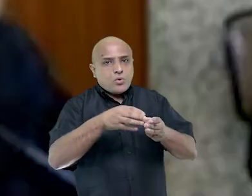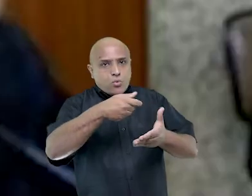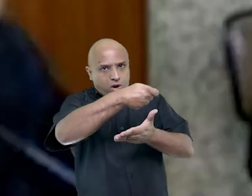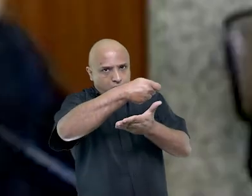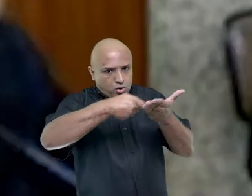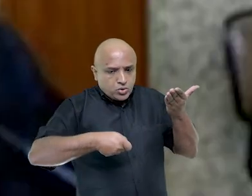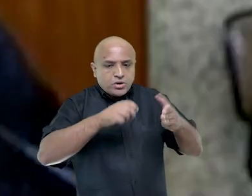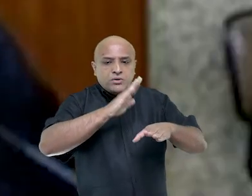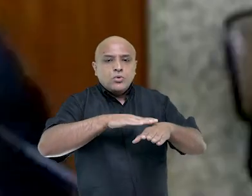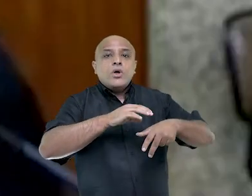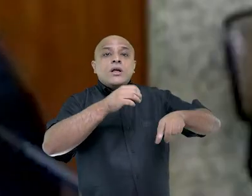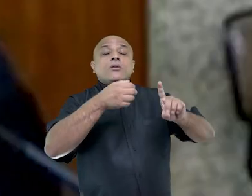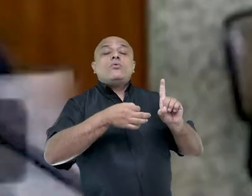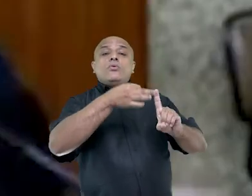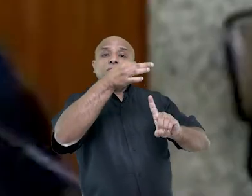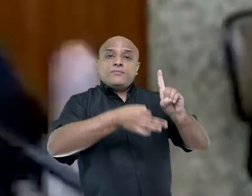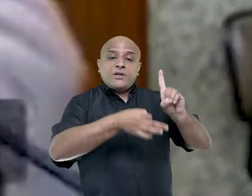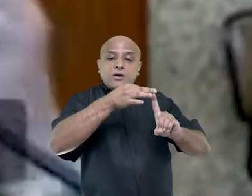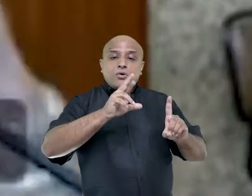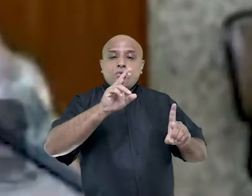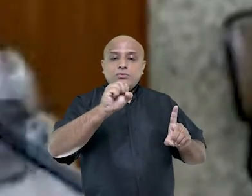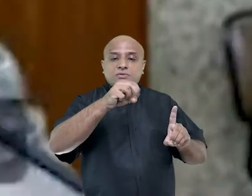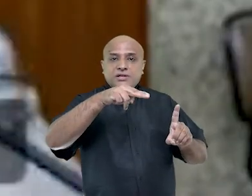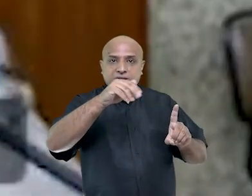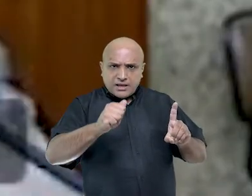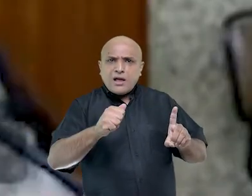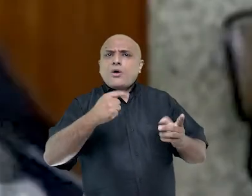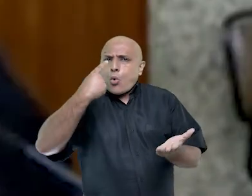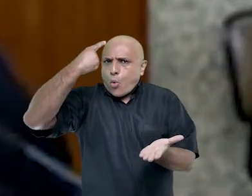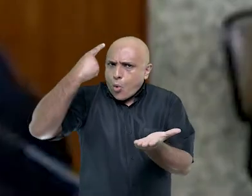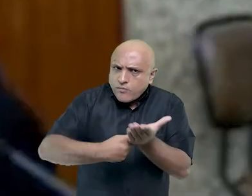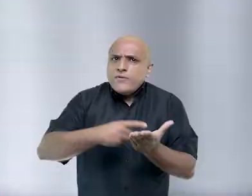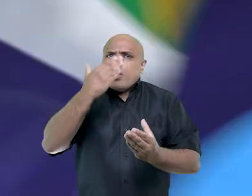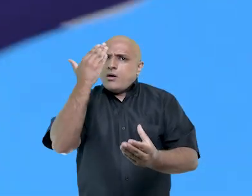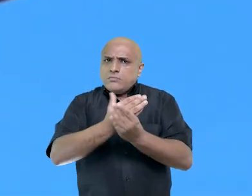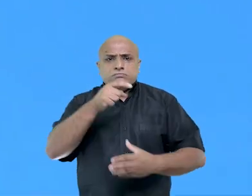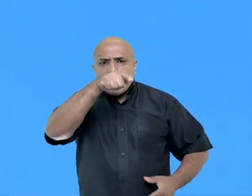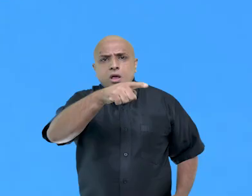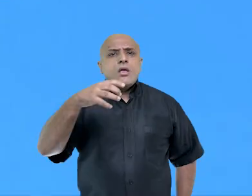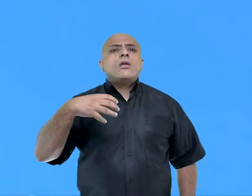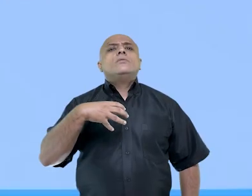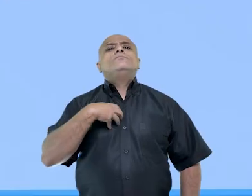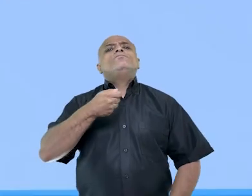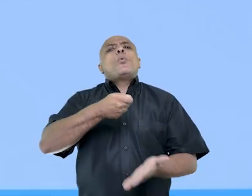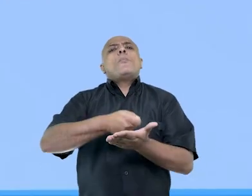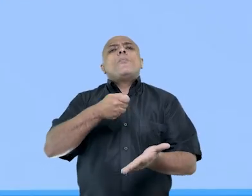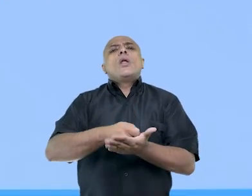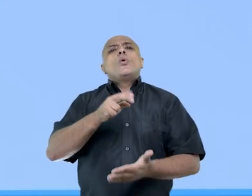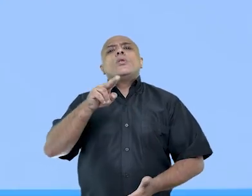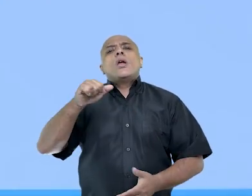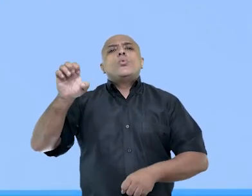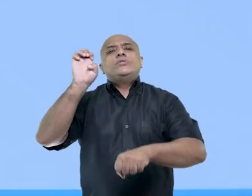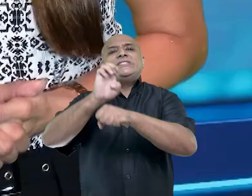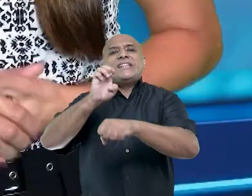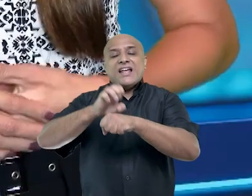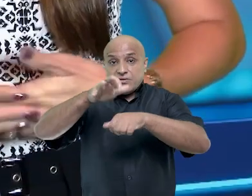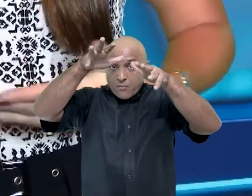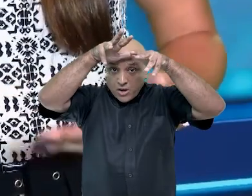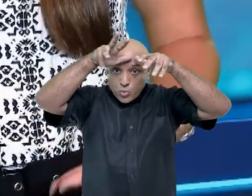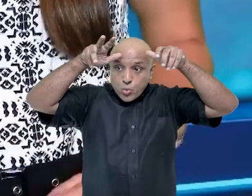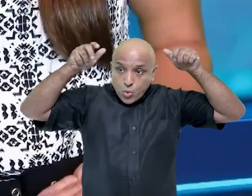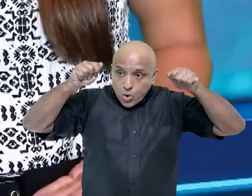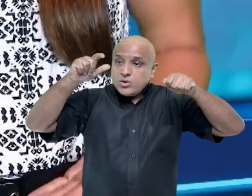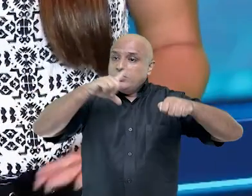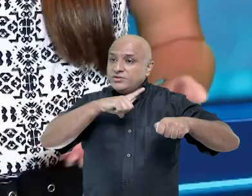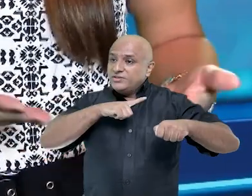relatoria da desembargadora Rosana Noia, confirmou a sentença que obriga a União e o Estado de Mato Grosso a